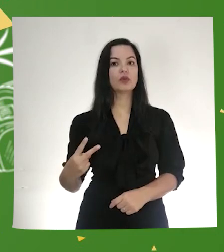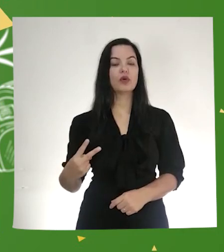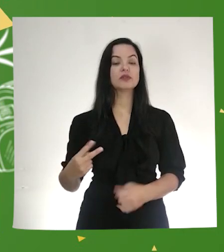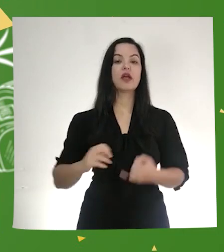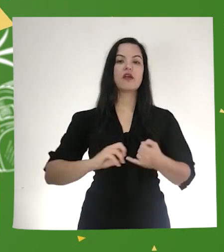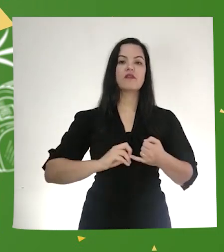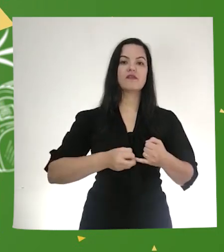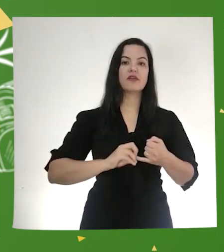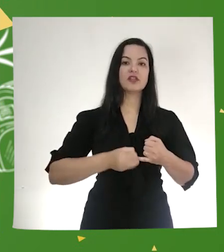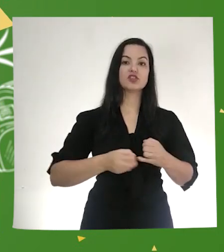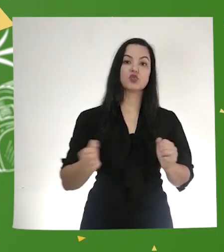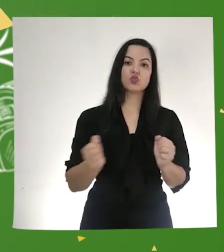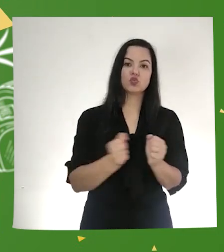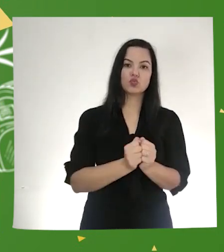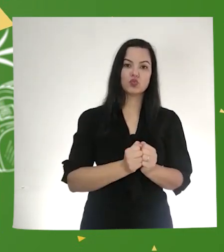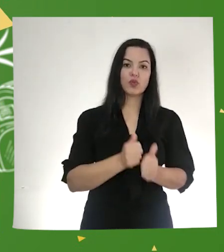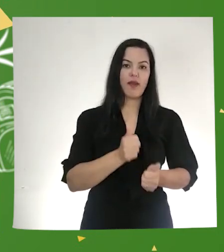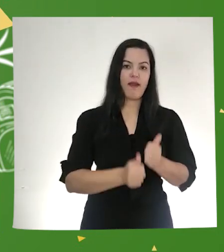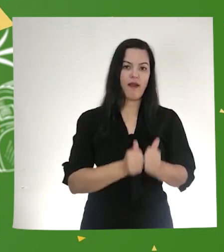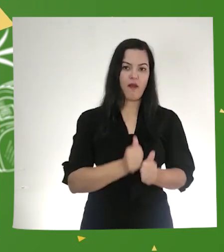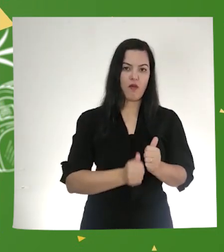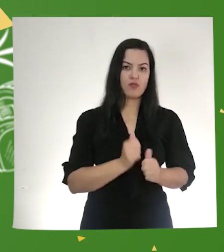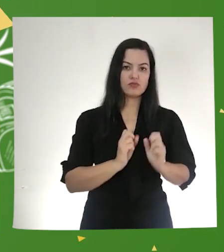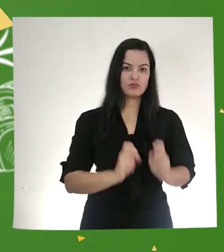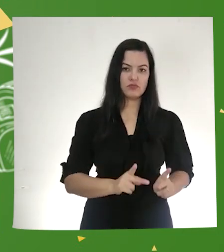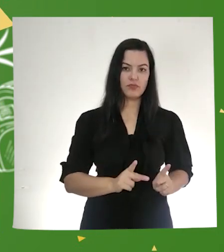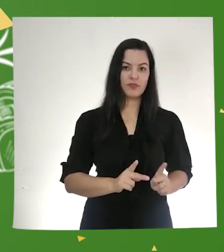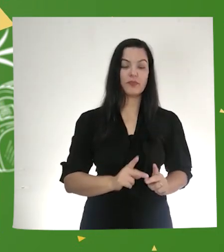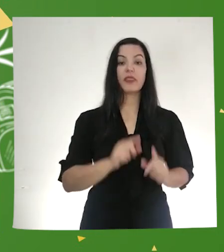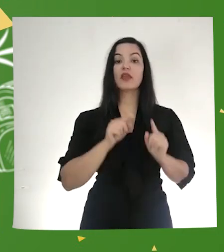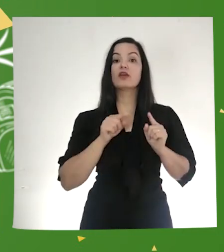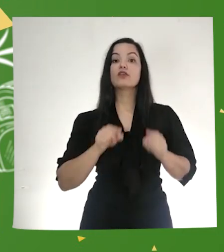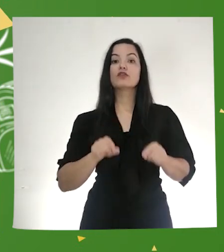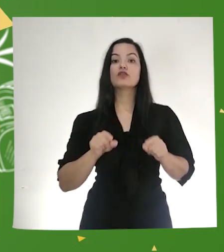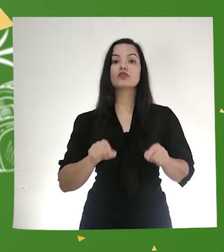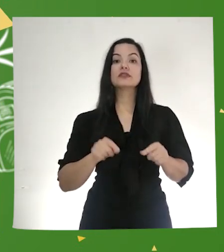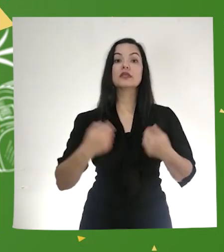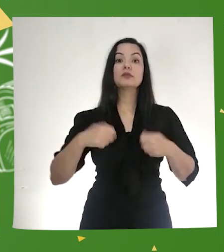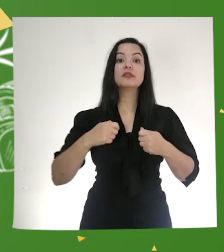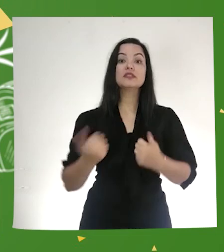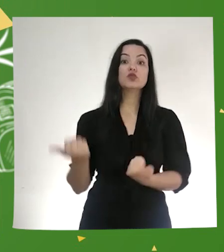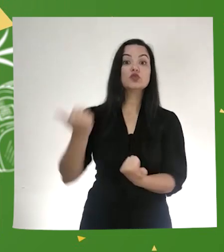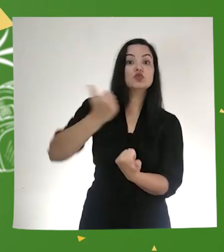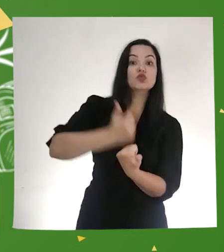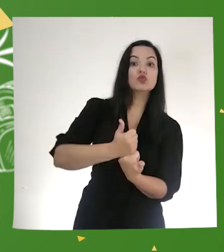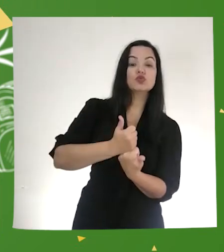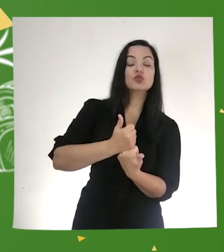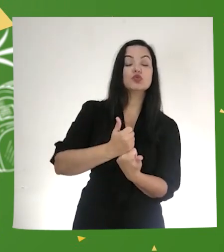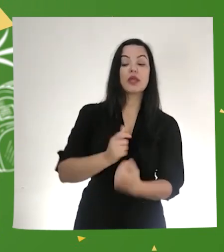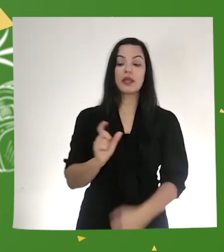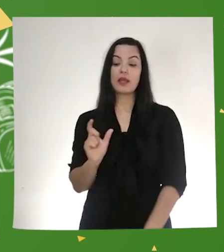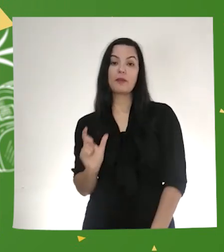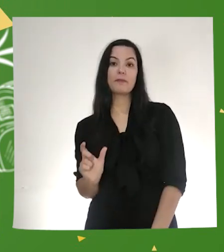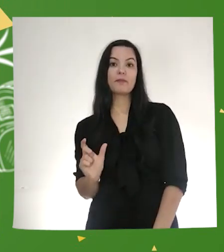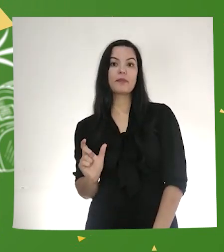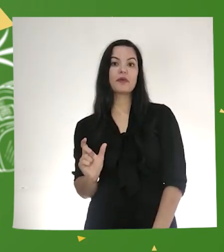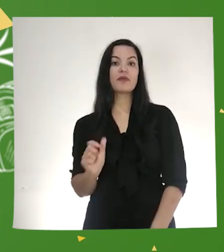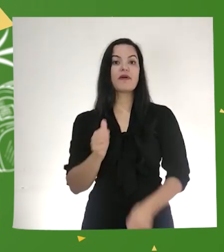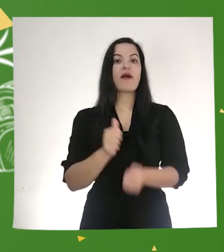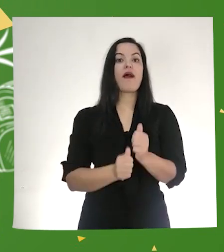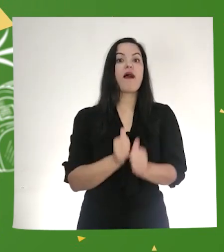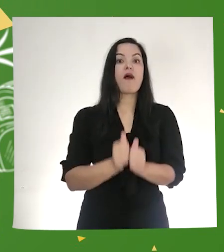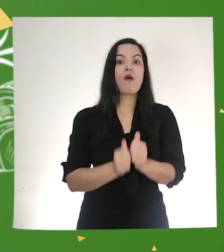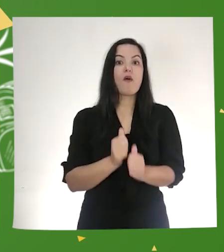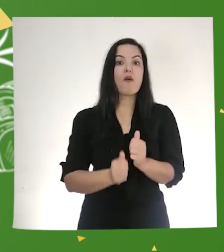2, feijão com arroz. Você vai ter que substituir a palavra